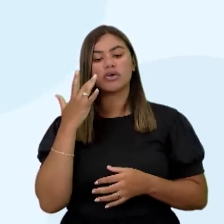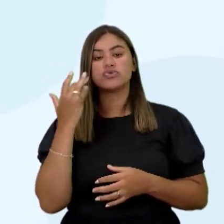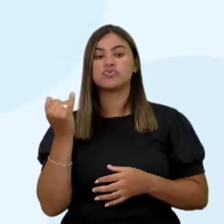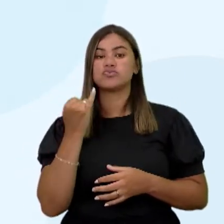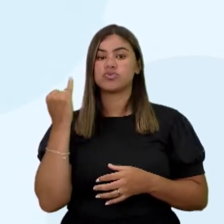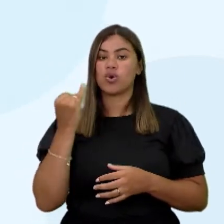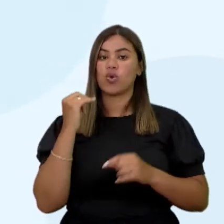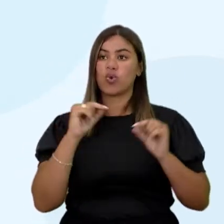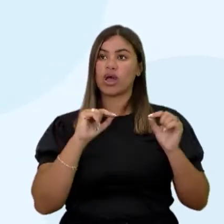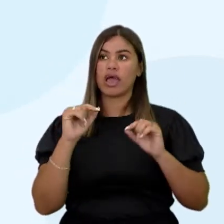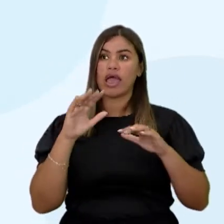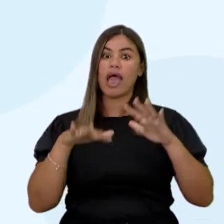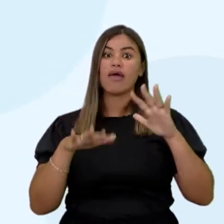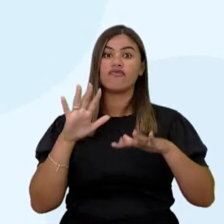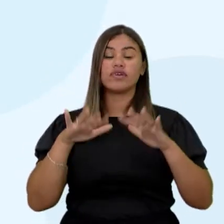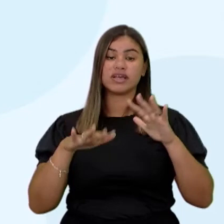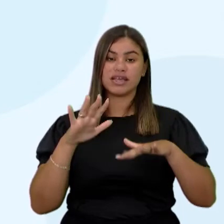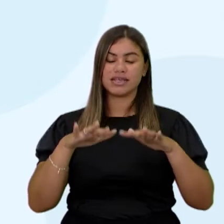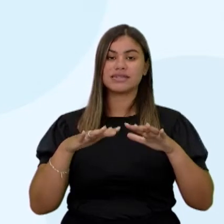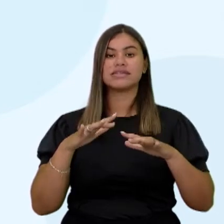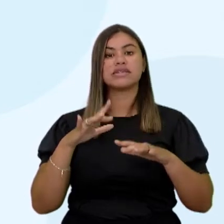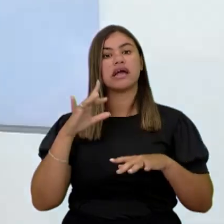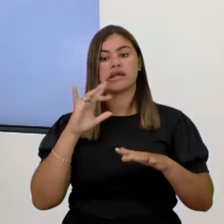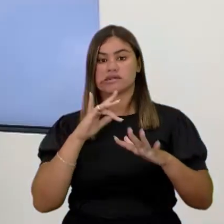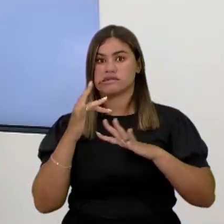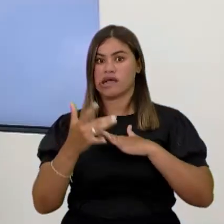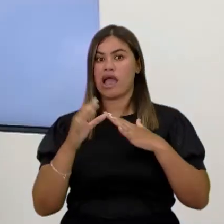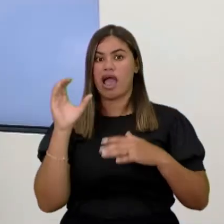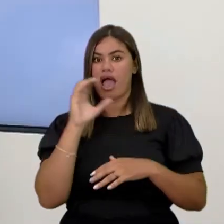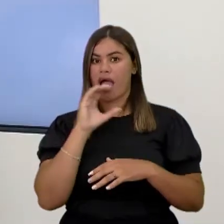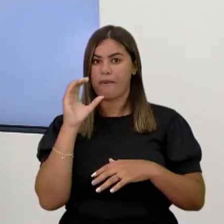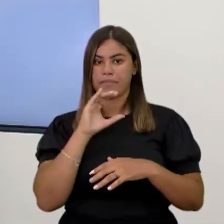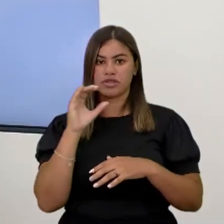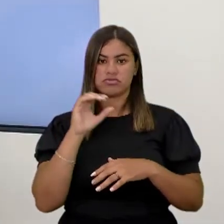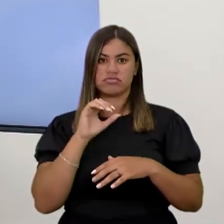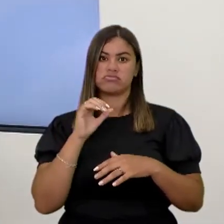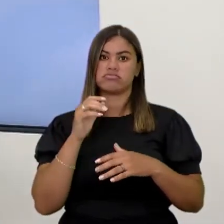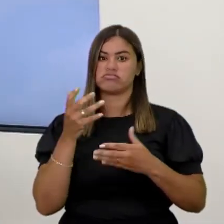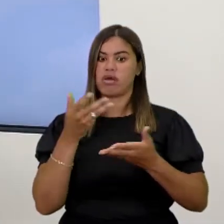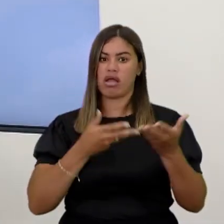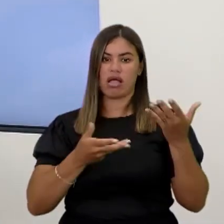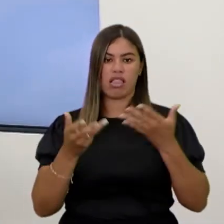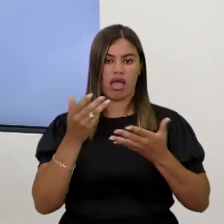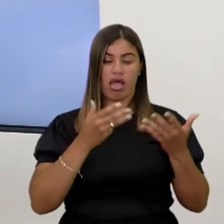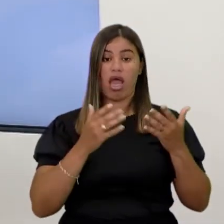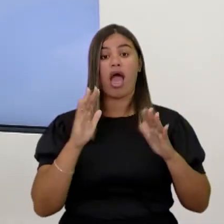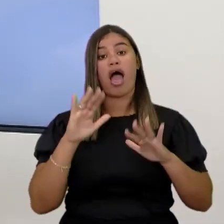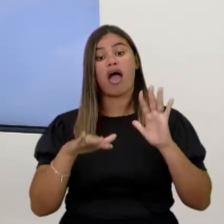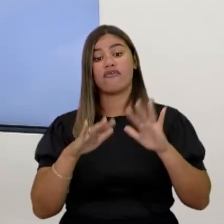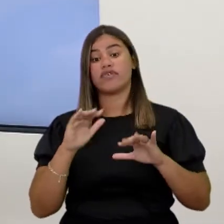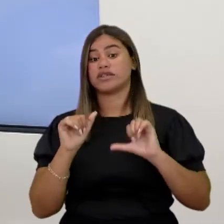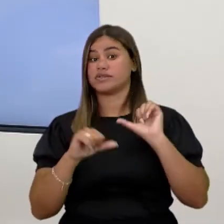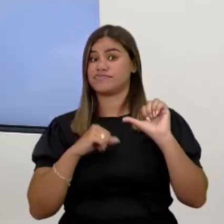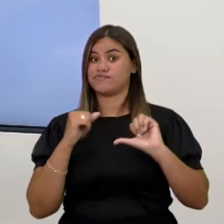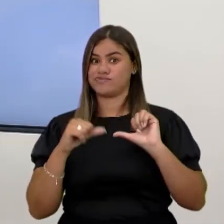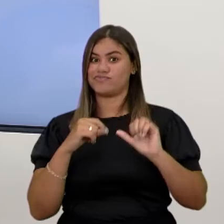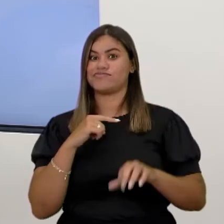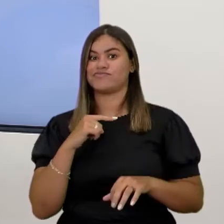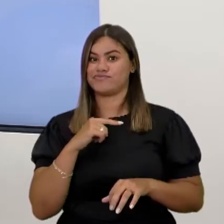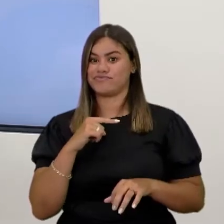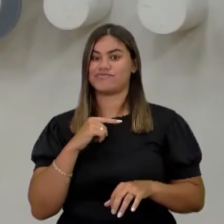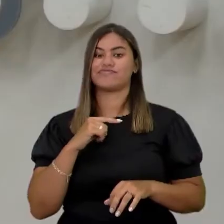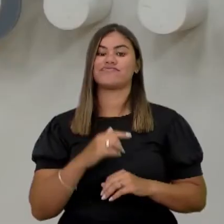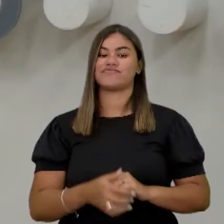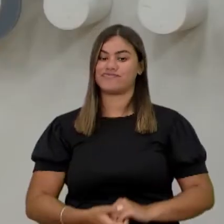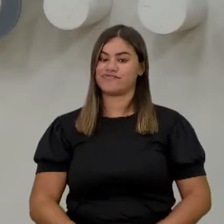o assunto é muito mais rápido, muito mais dinâmico, né? Acho que tem muito a ver com e pode ter mudado muita coisa. Pode ter mudado muita coisa. Até ele